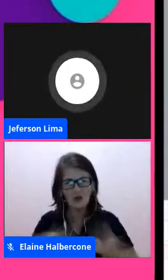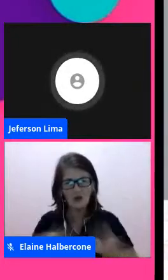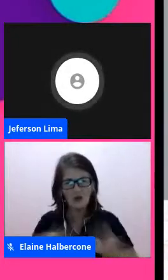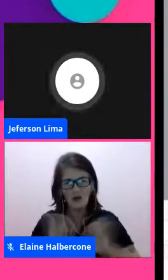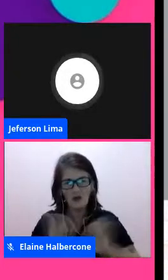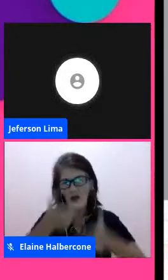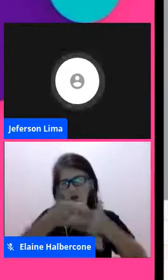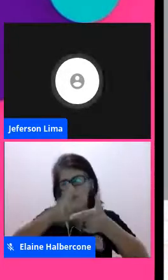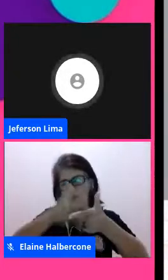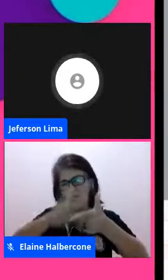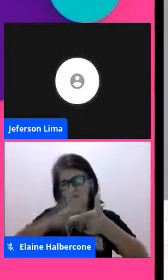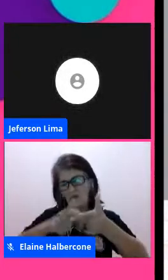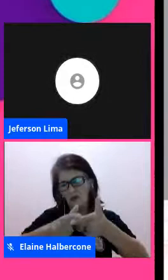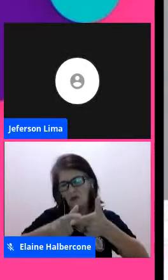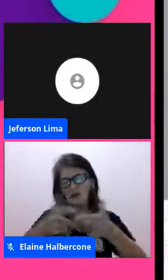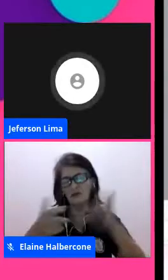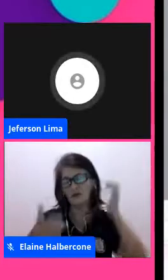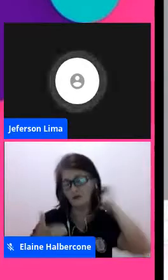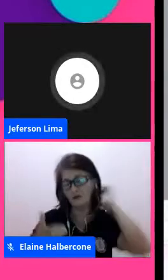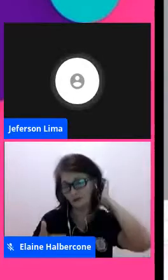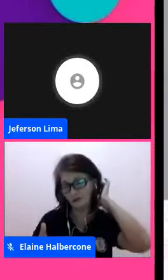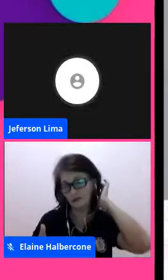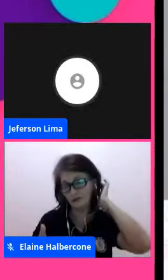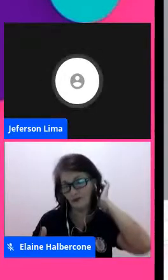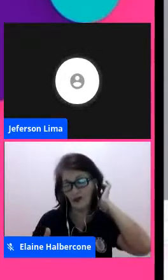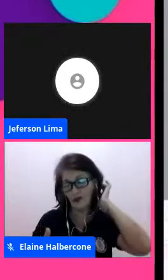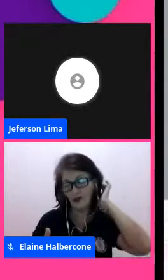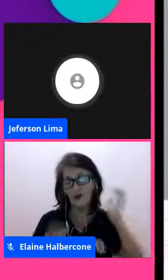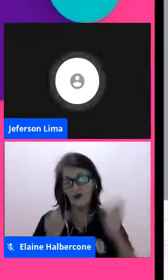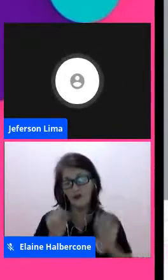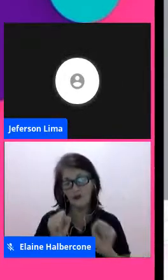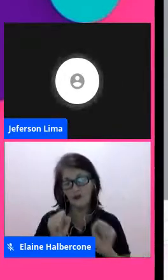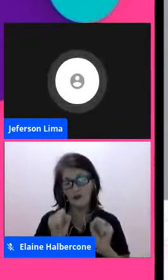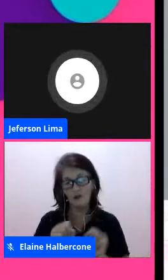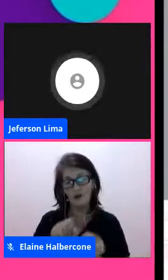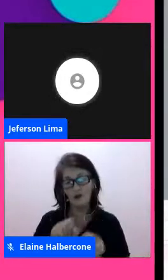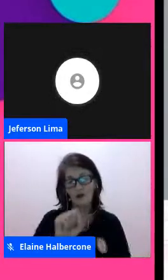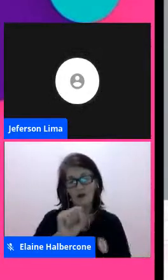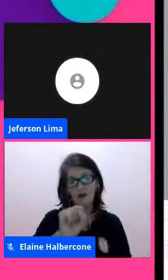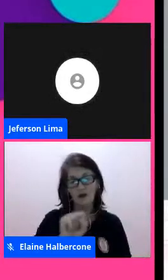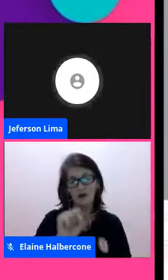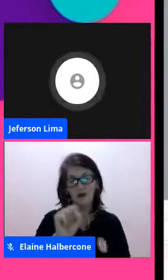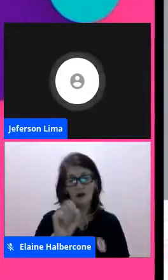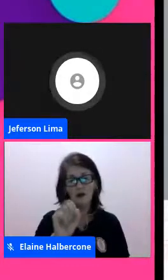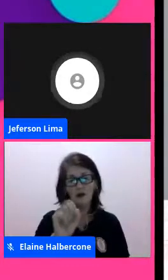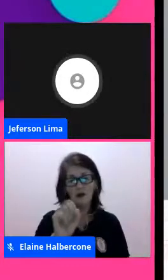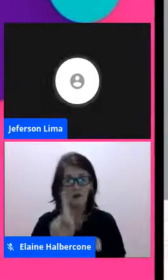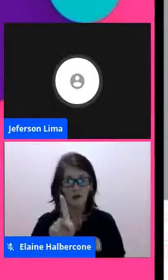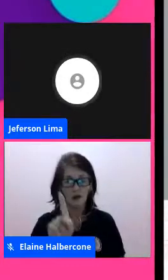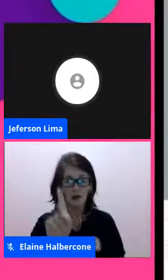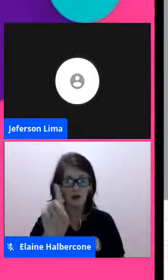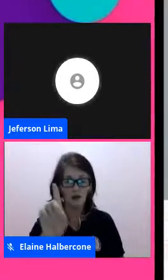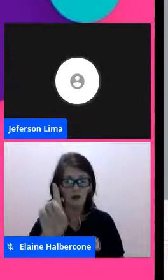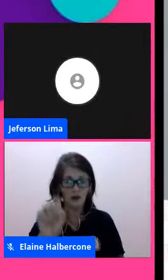posso fazer o que eu falei, né? Posso fazer cpdstr, que